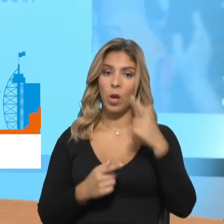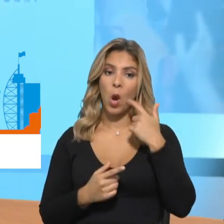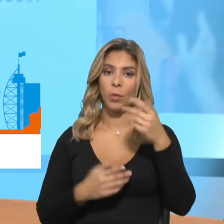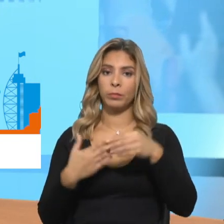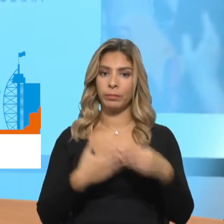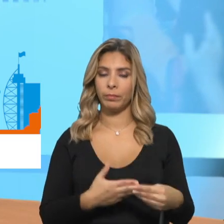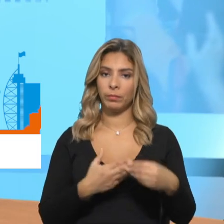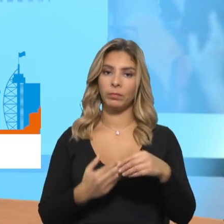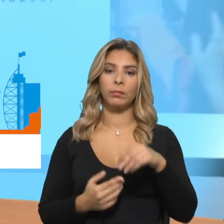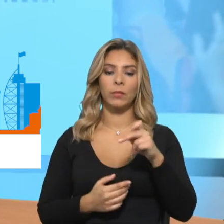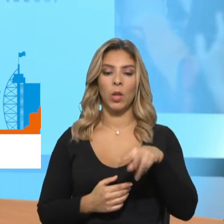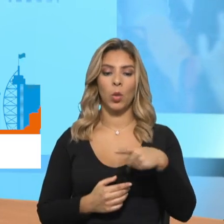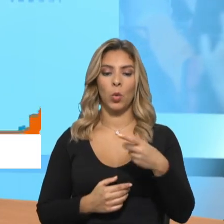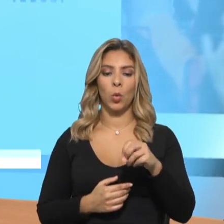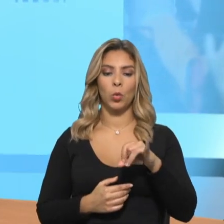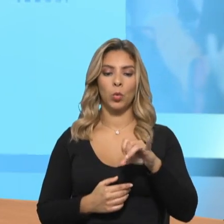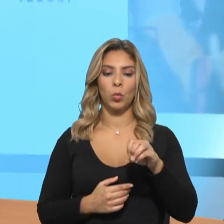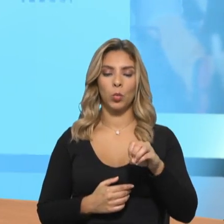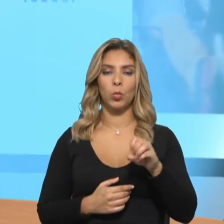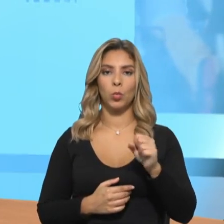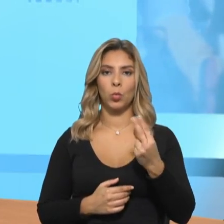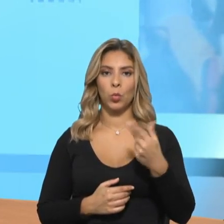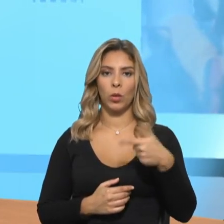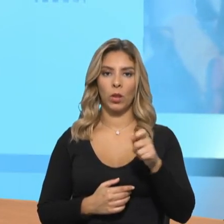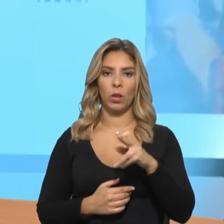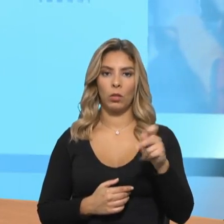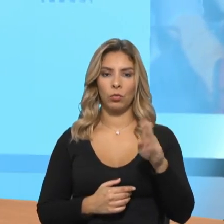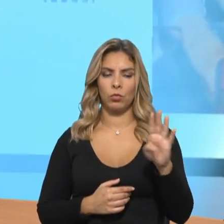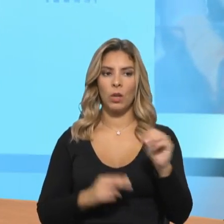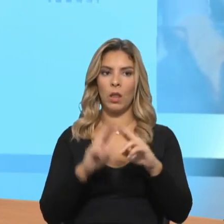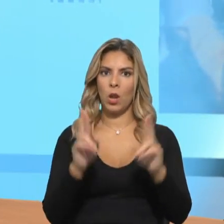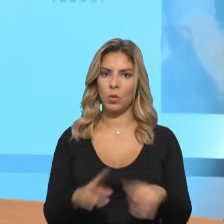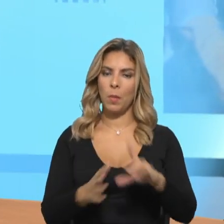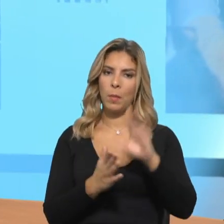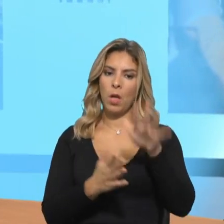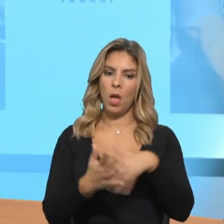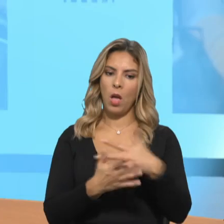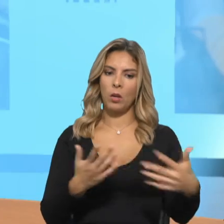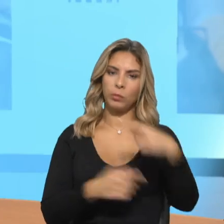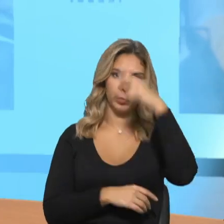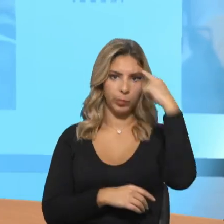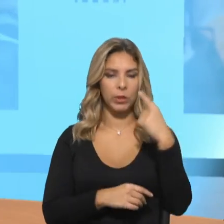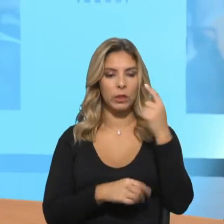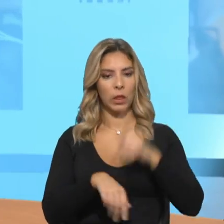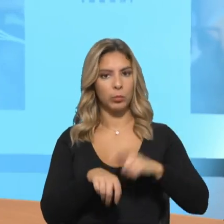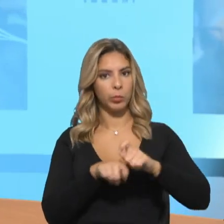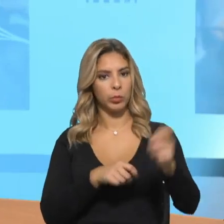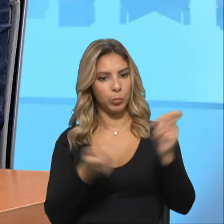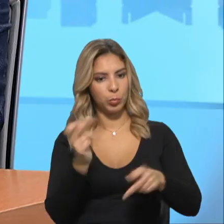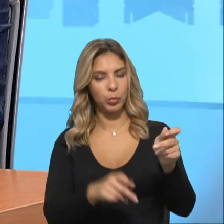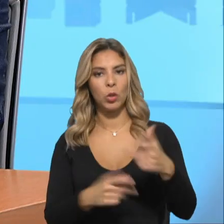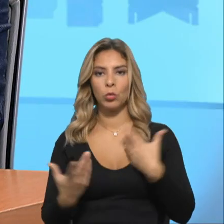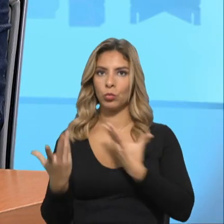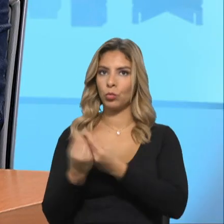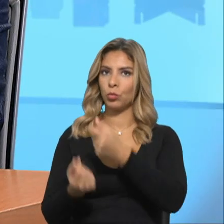em tempos difíceis também, no plano internacional. Este é um assunto que vamos analisar com o jornalista da Renascença,